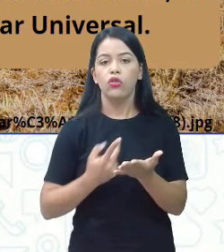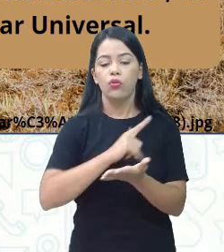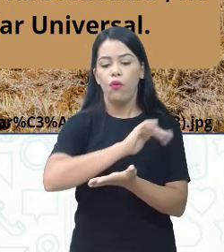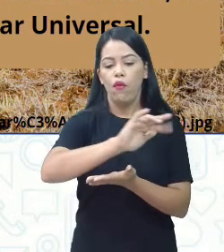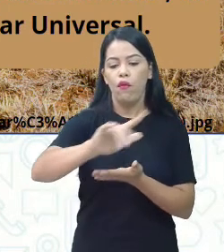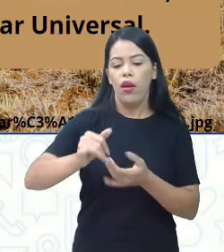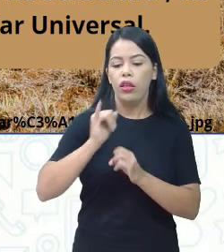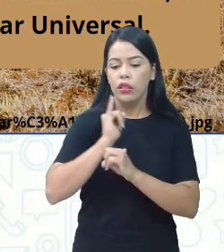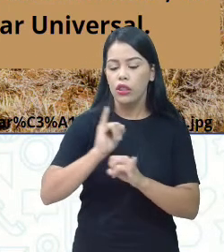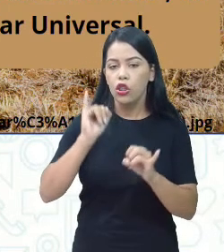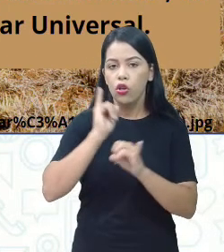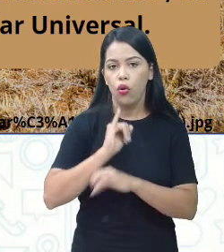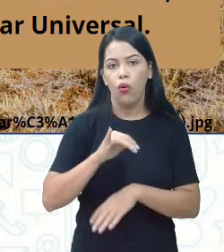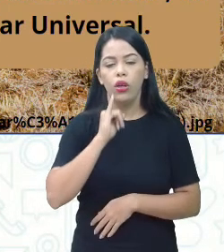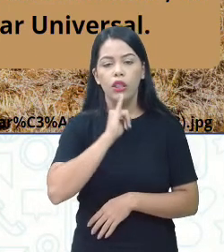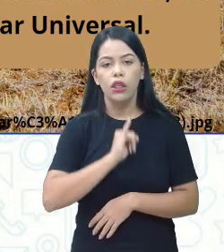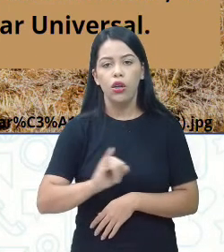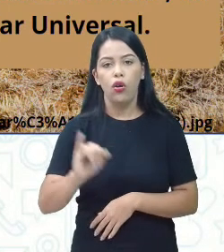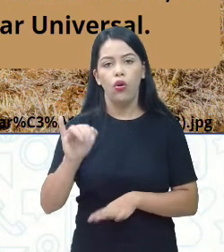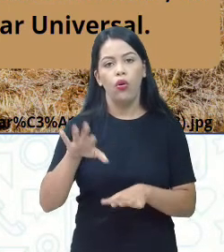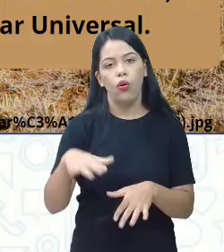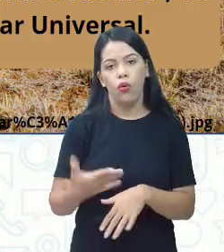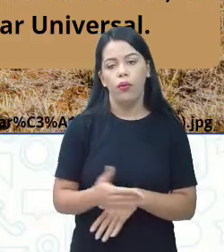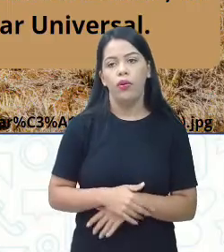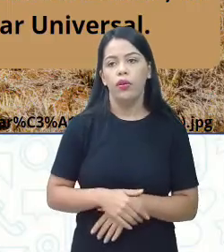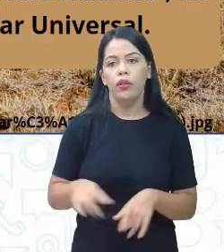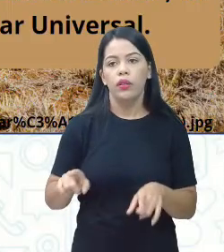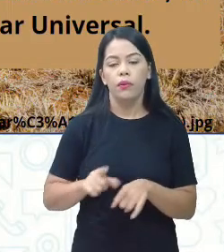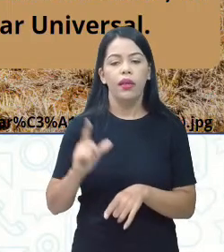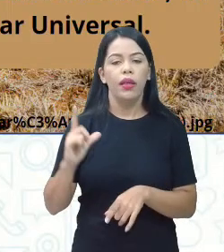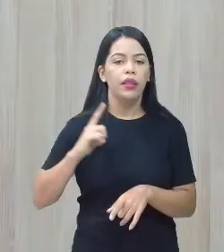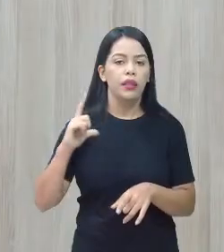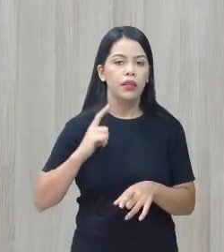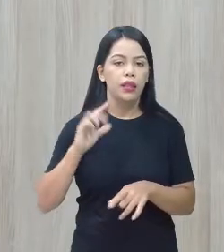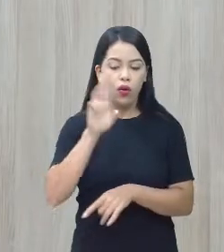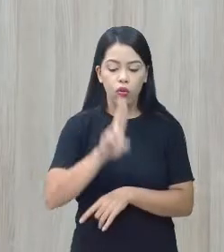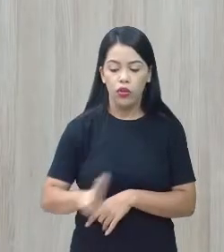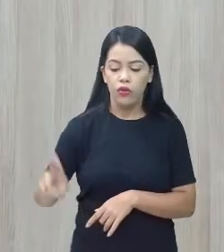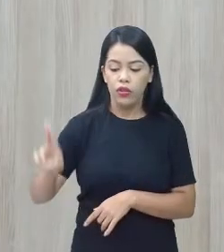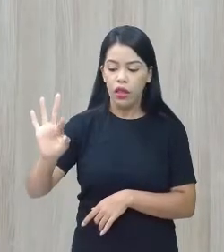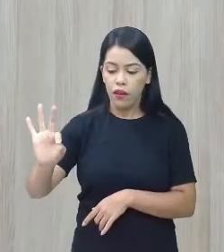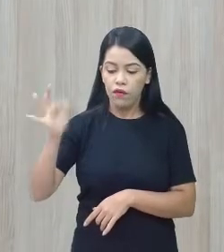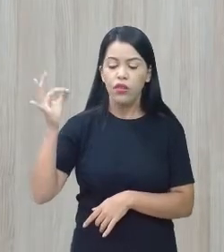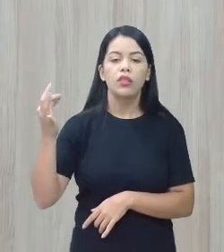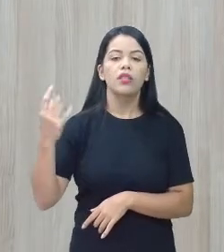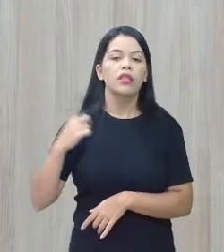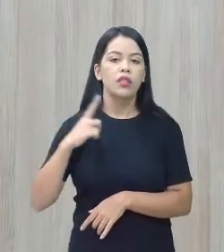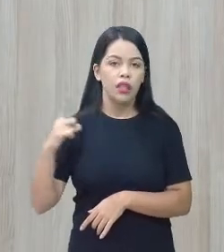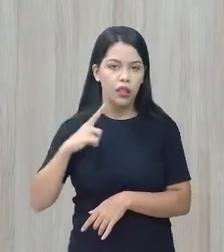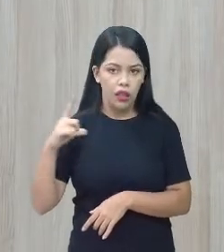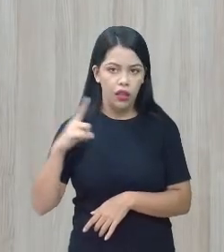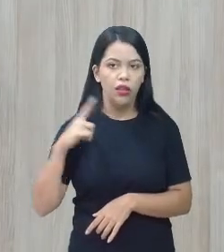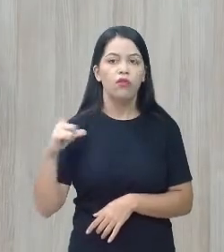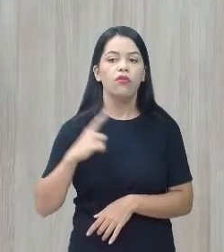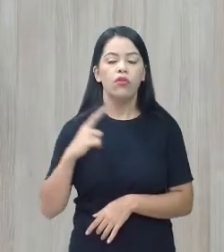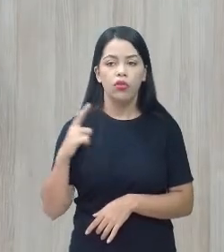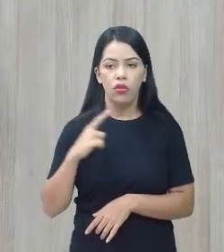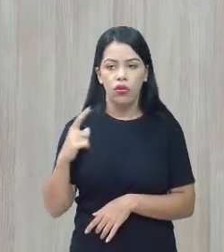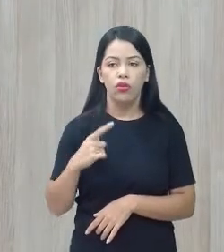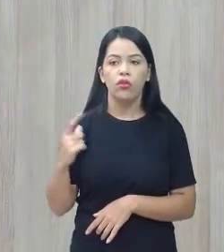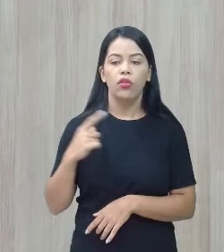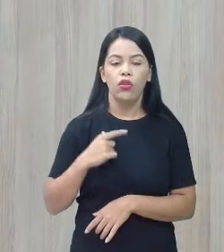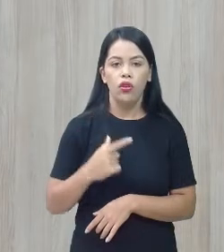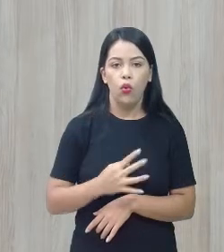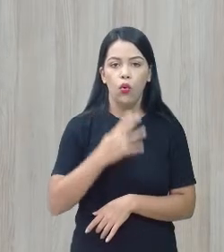na Sorbonne, que é uma universidade francesa, uma das maiores universidades do mundo, na verdade,